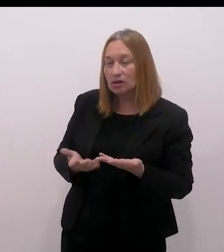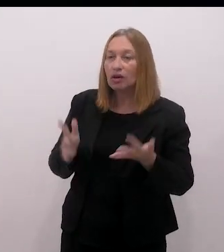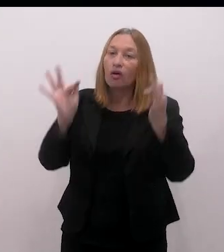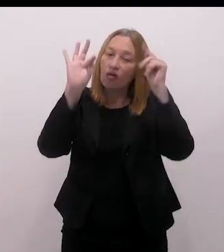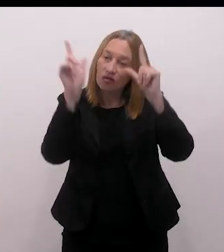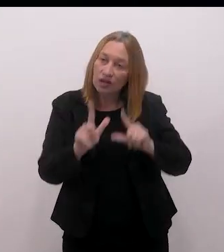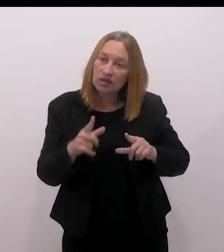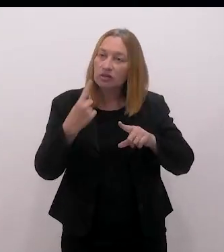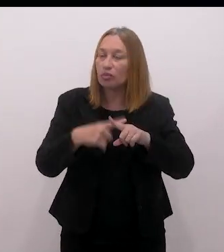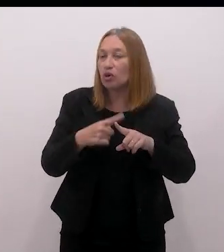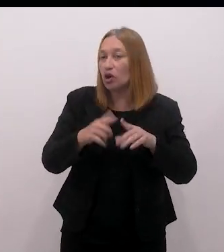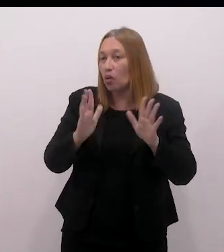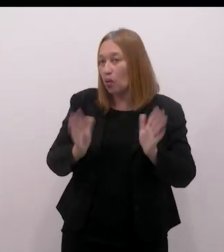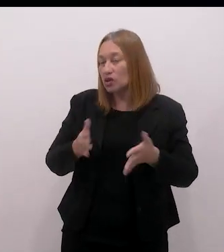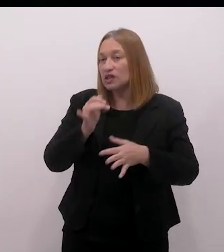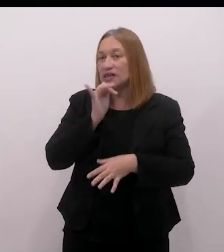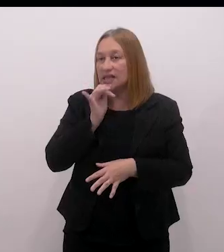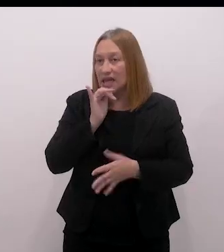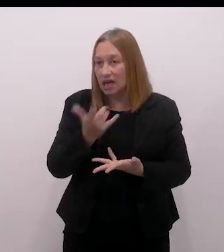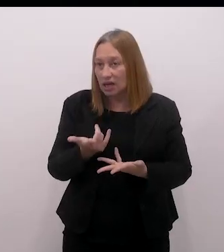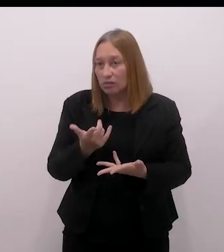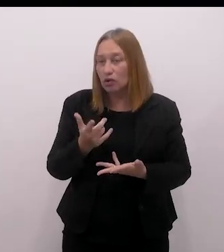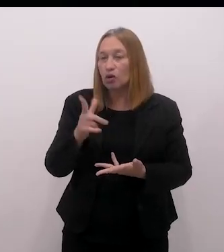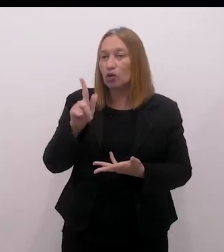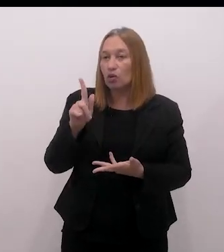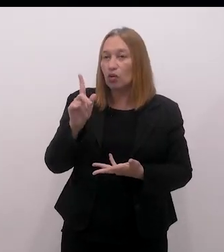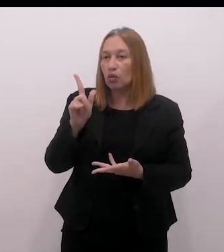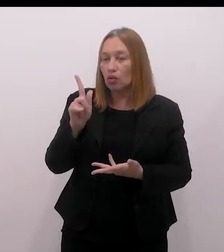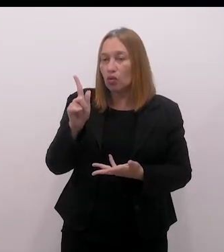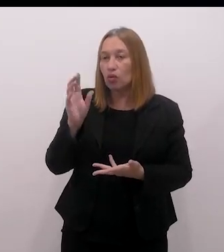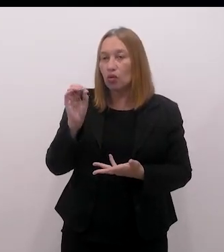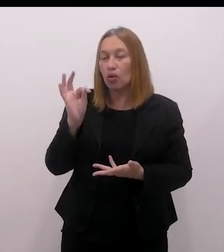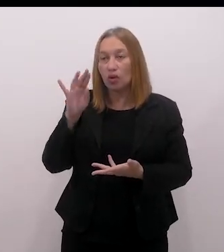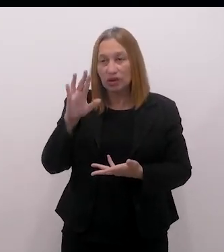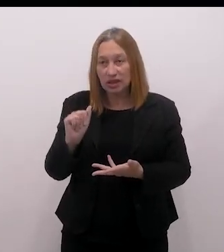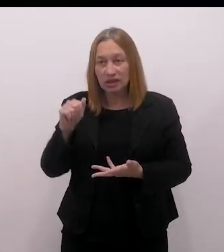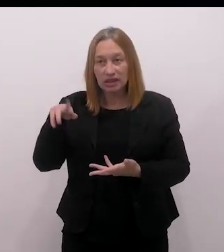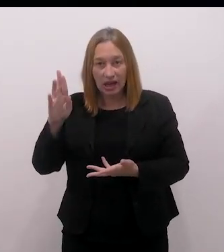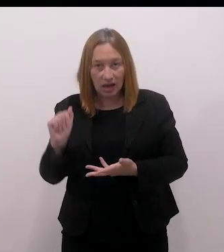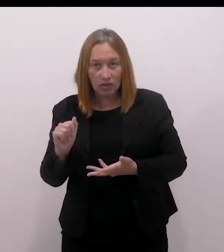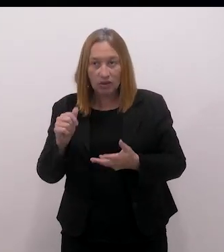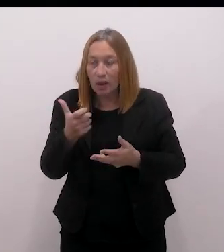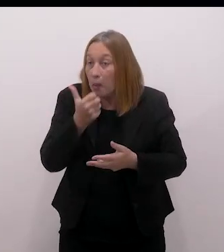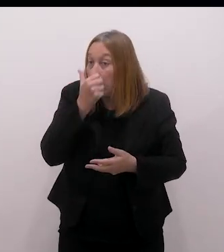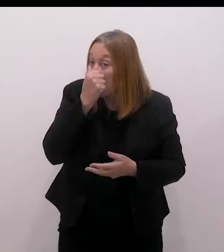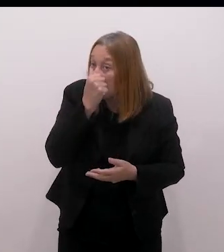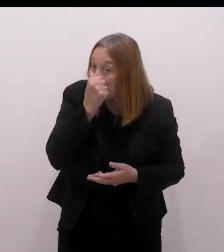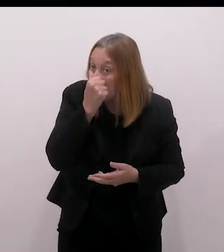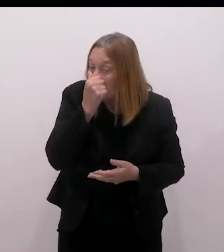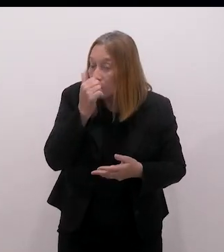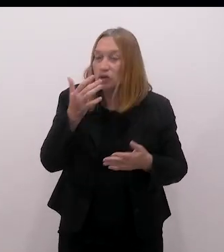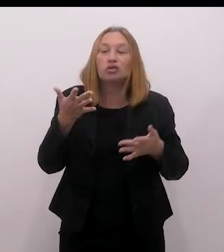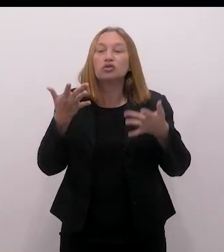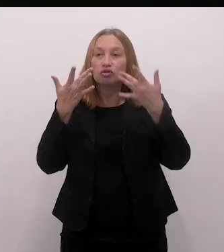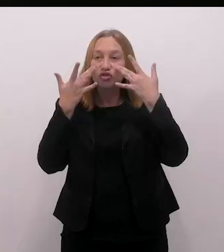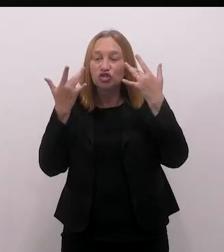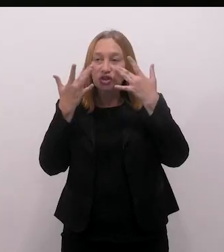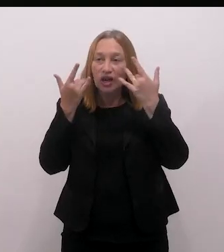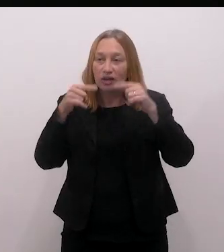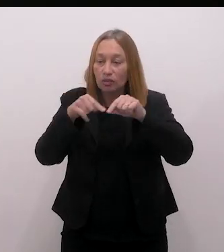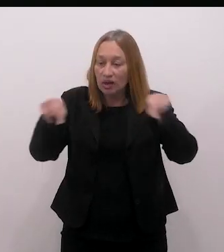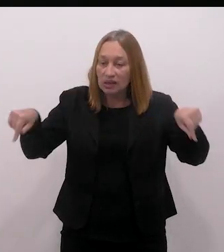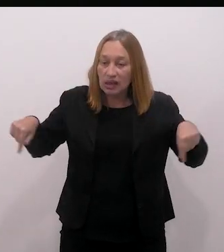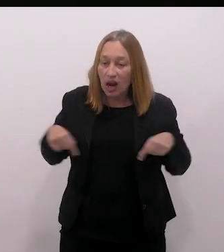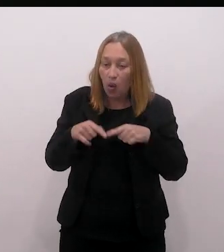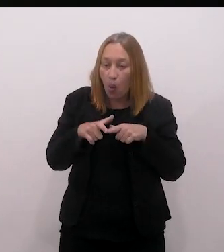assim, eu sou muito feliz porque hoje, por exemplo, o Gota d'Água estava lotado lá no Teatro Fashion Mall, né, na sala